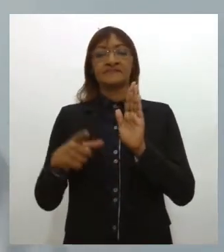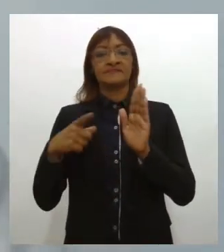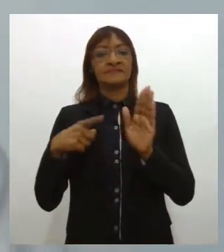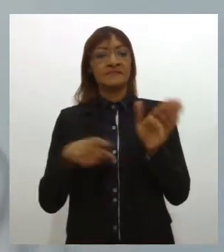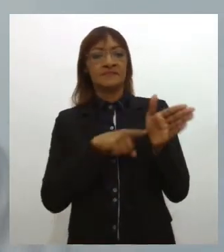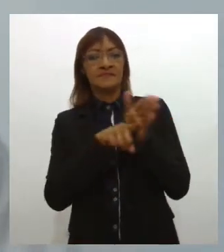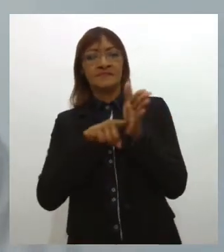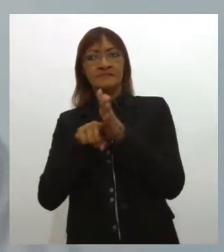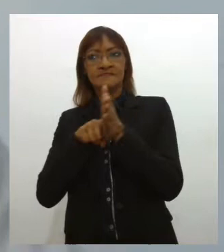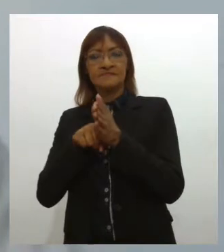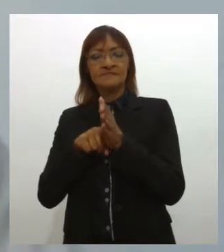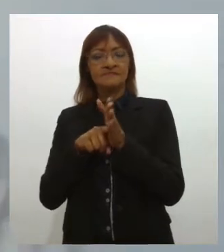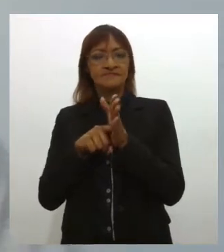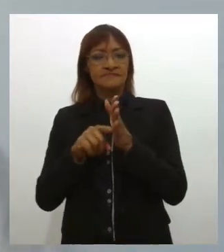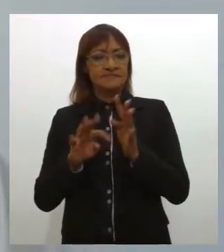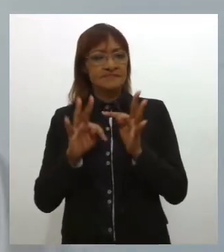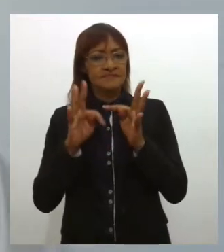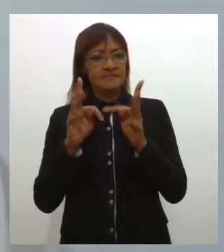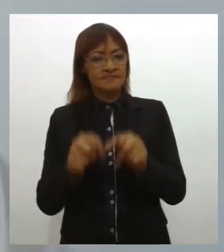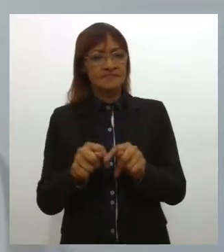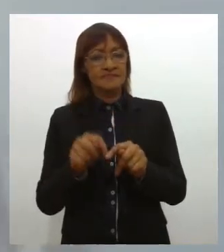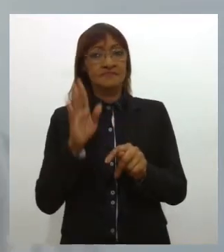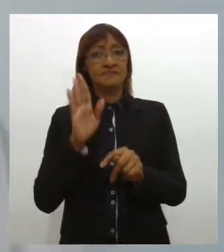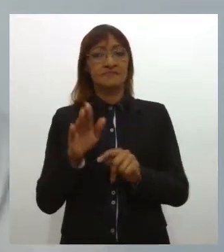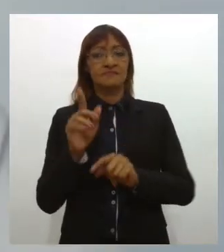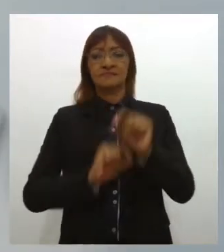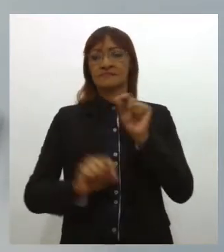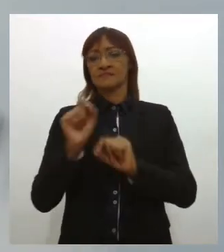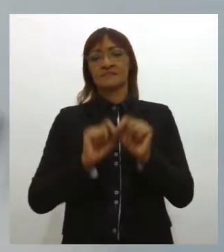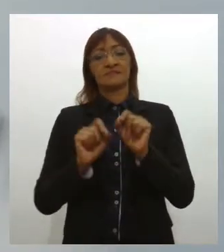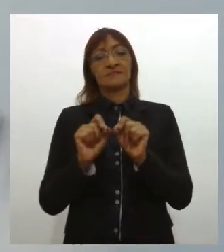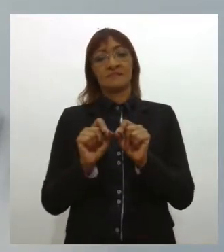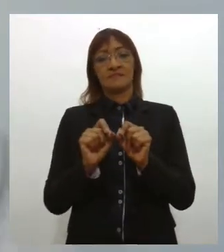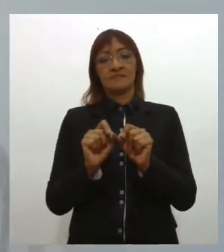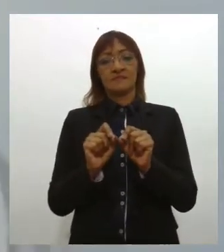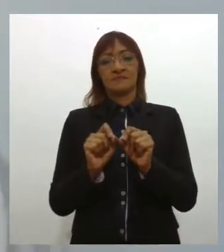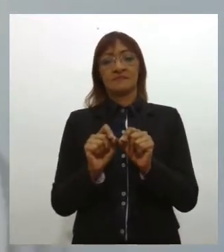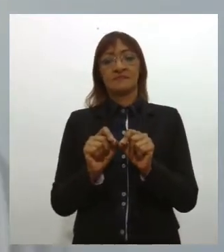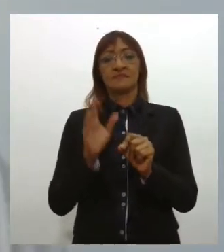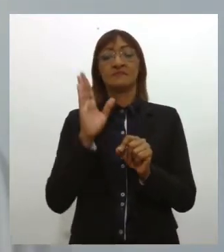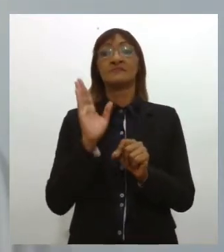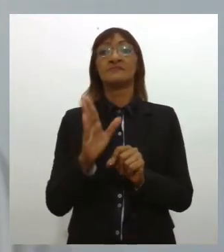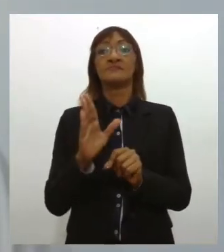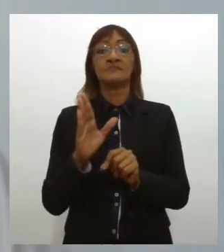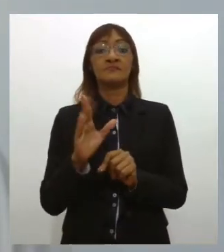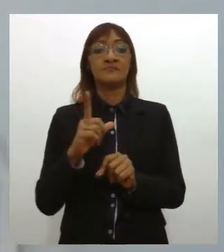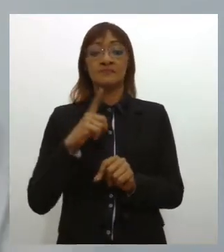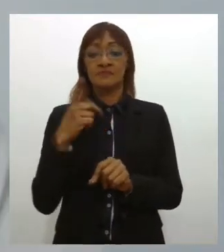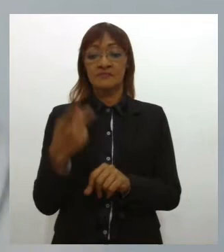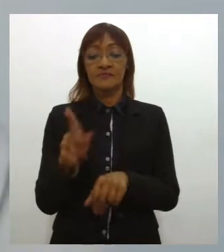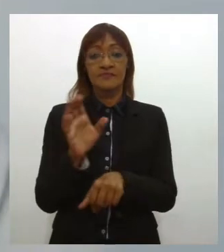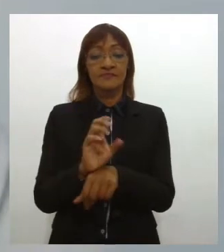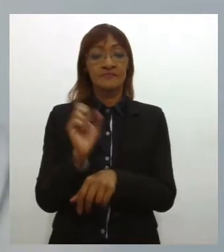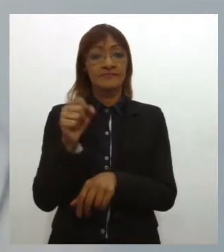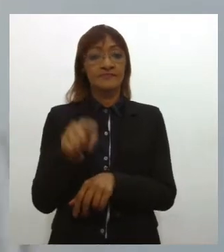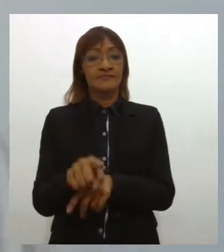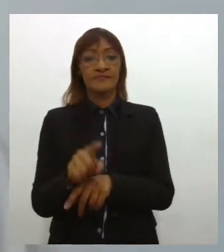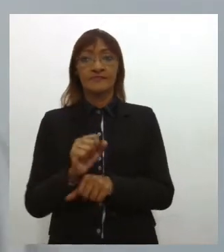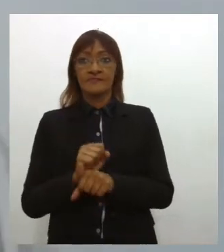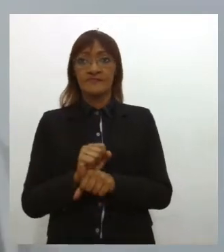um estudo aprofundado sobre toda a potencialidade do estado de Sergipe, todas as